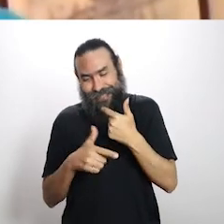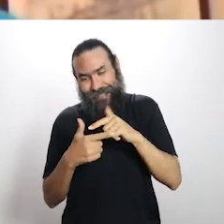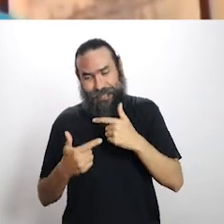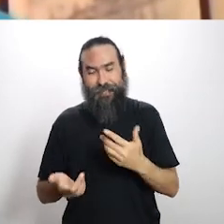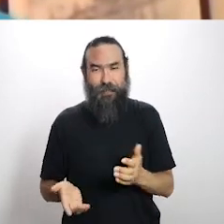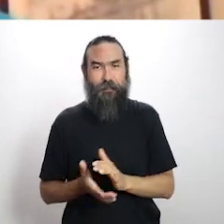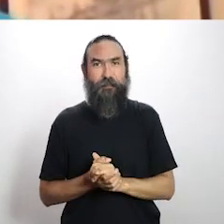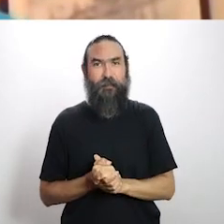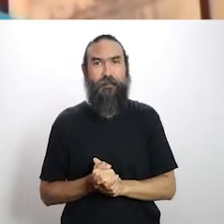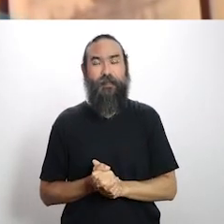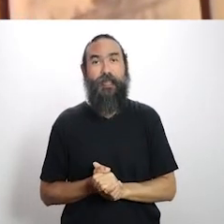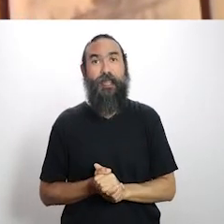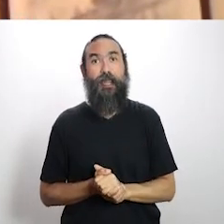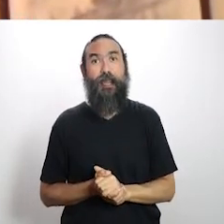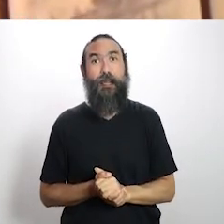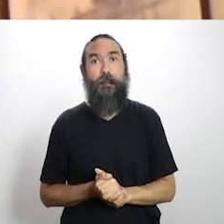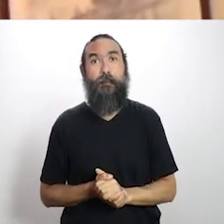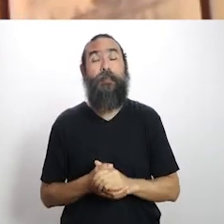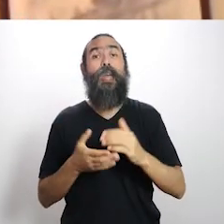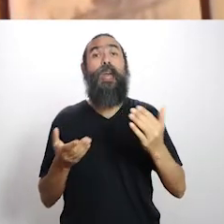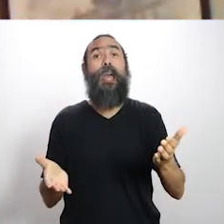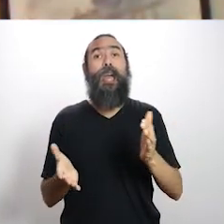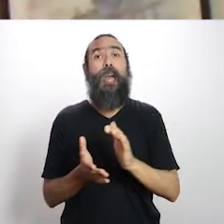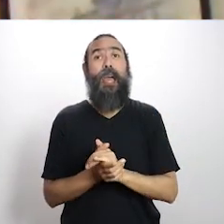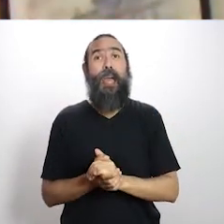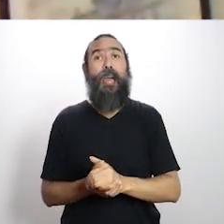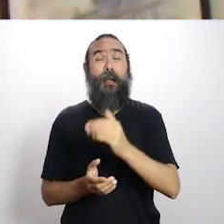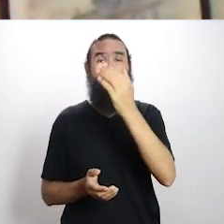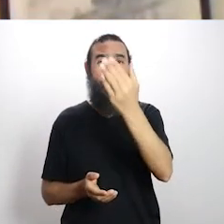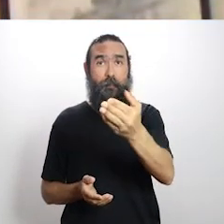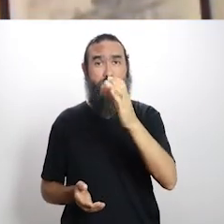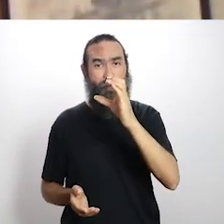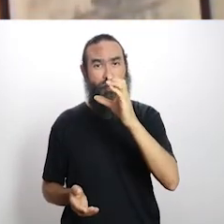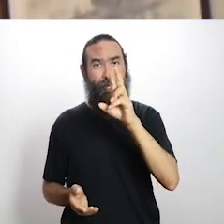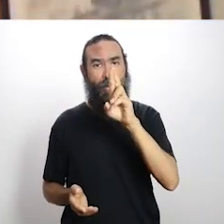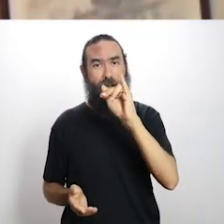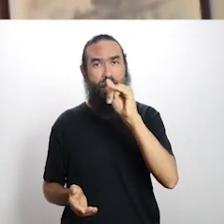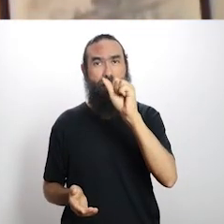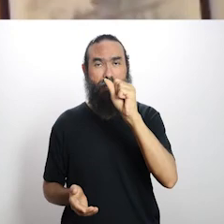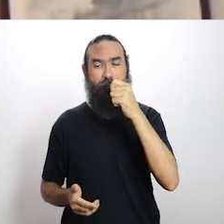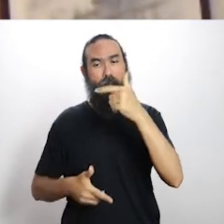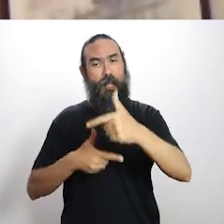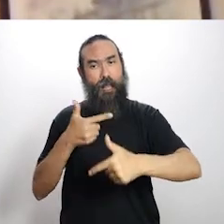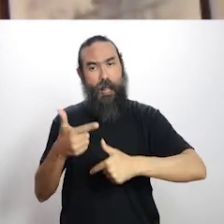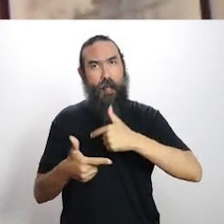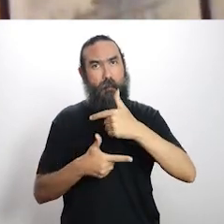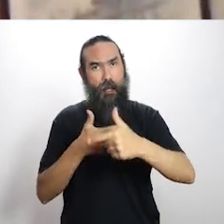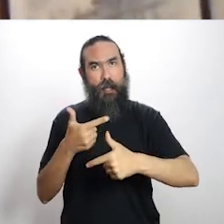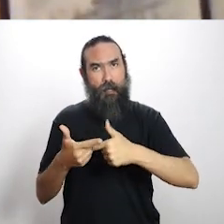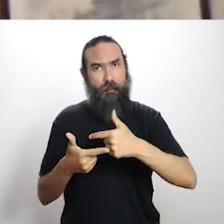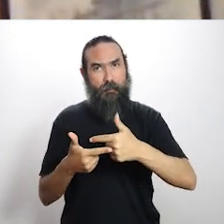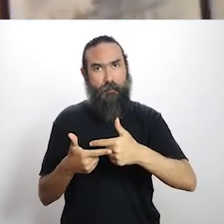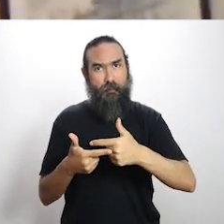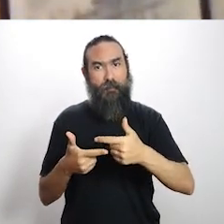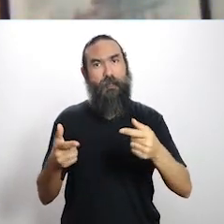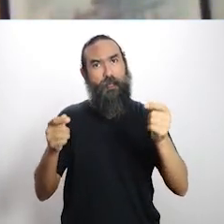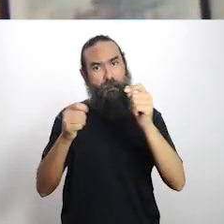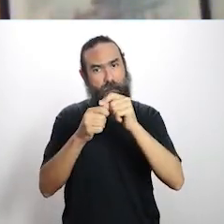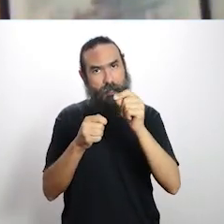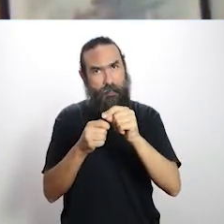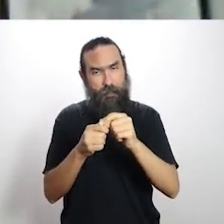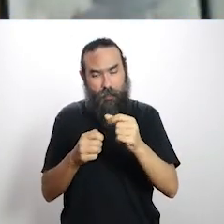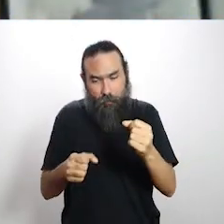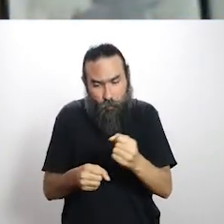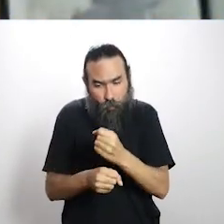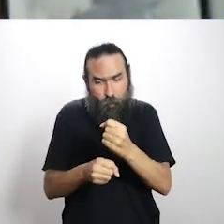aí em especial aí a vocês a Nairani e ao Juliano né aí de de Alto